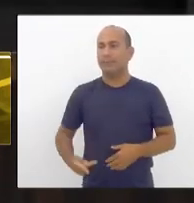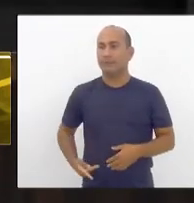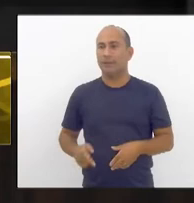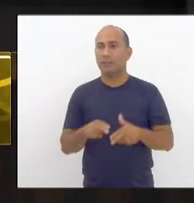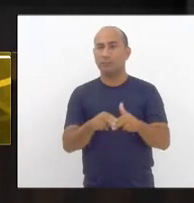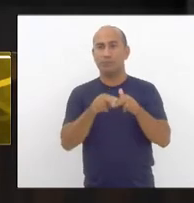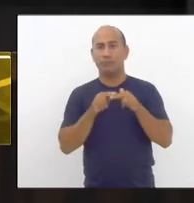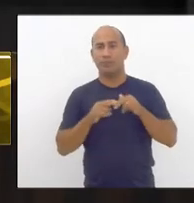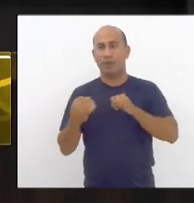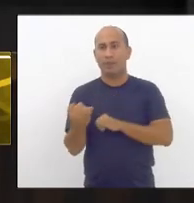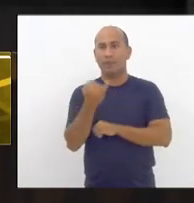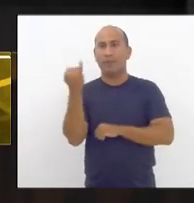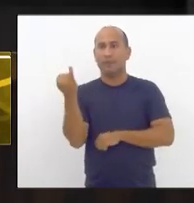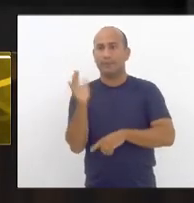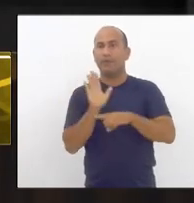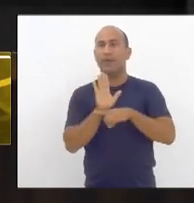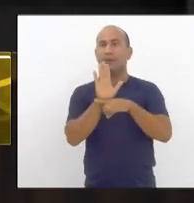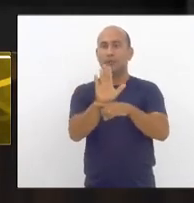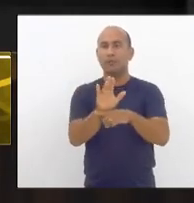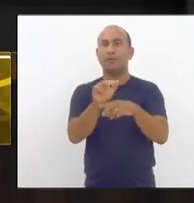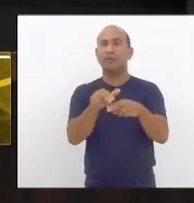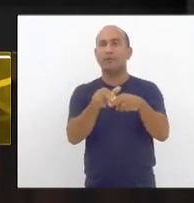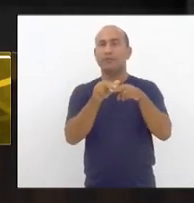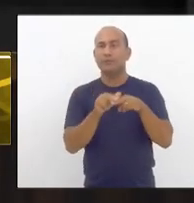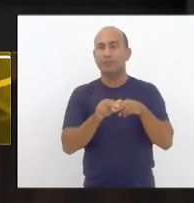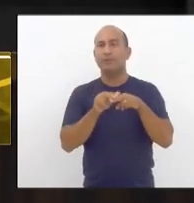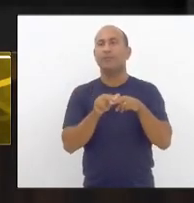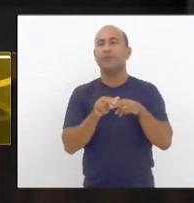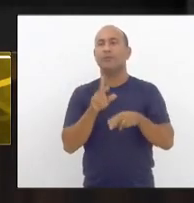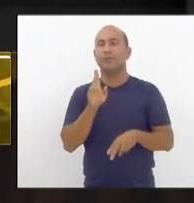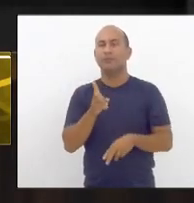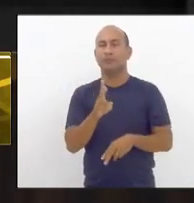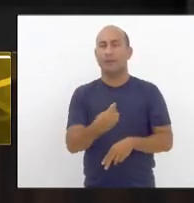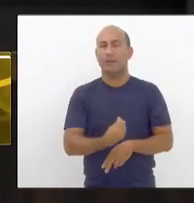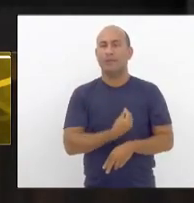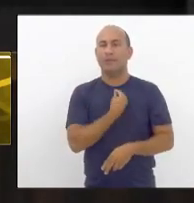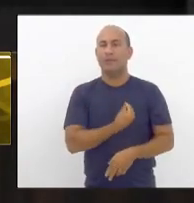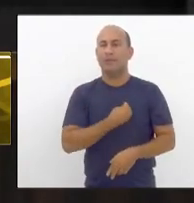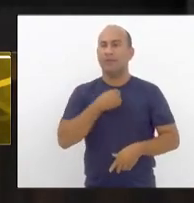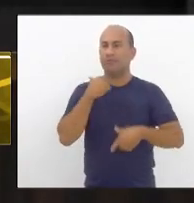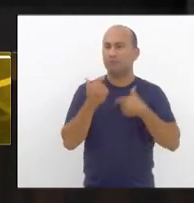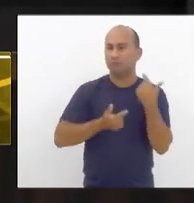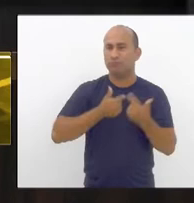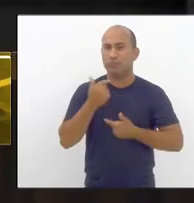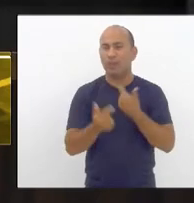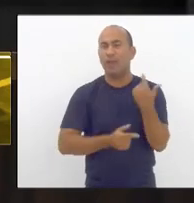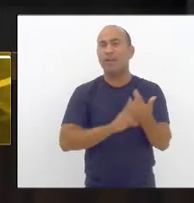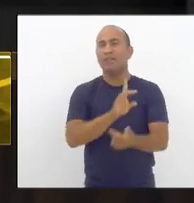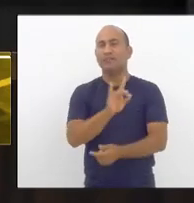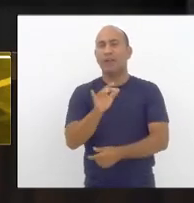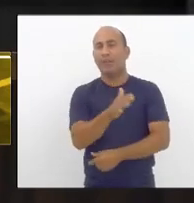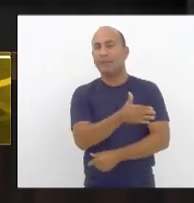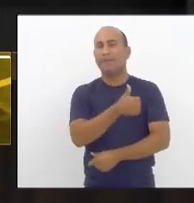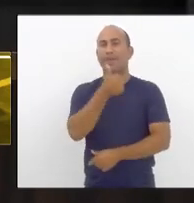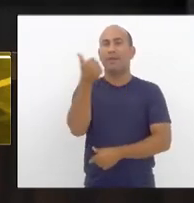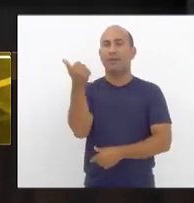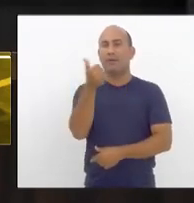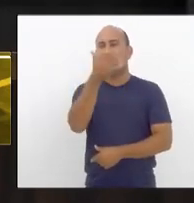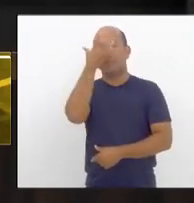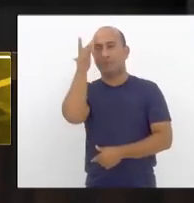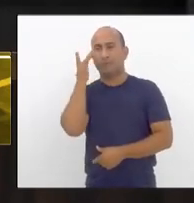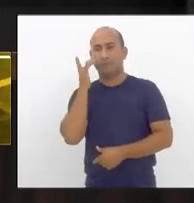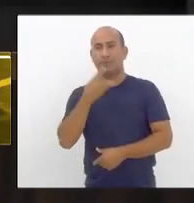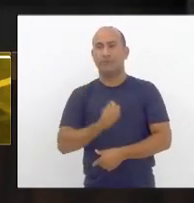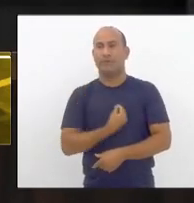importante colaborador para manter essa instituição viva lutando por dias melhores para os empreendedores